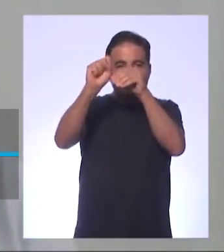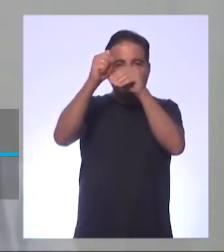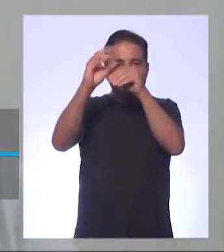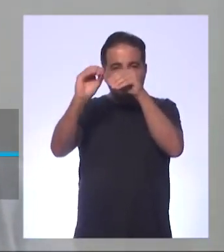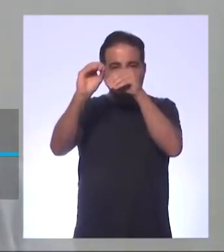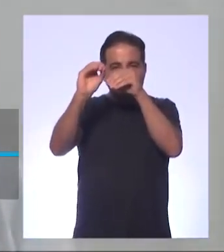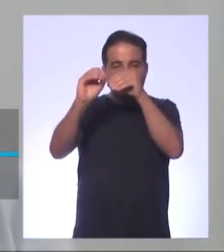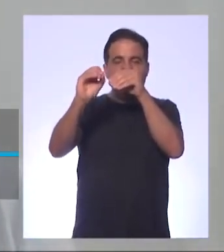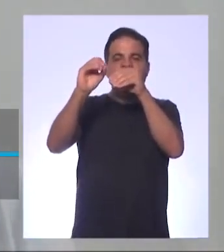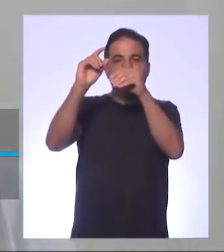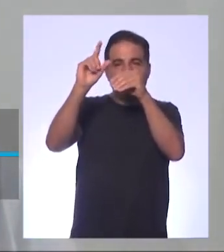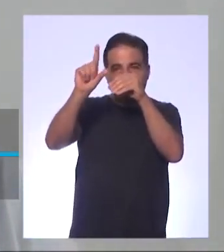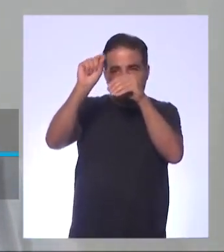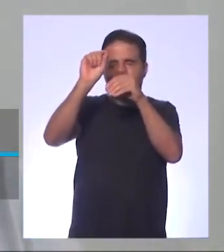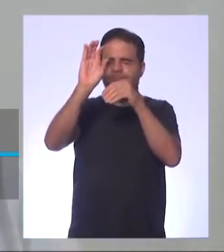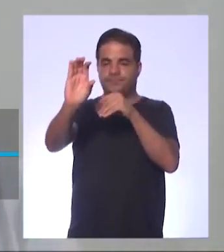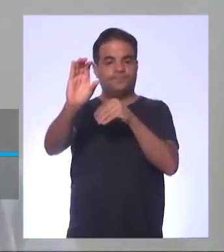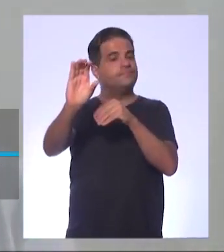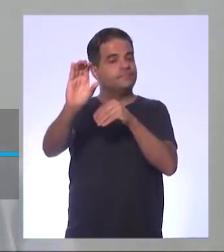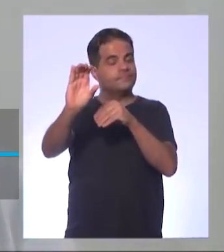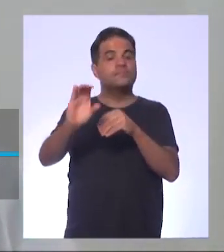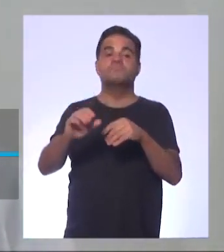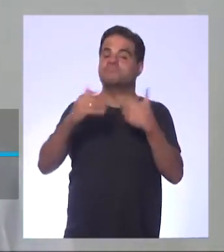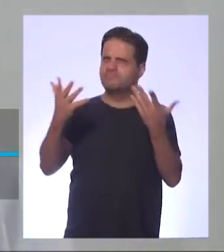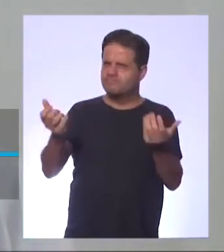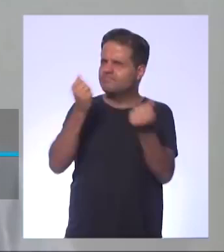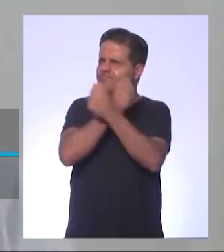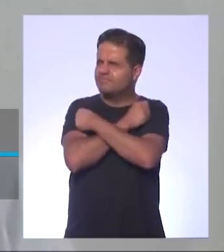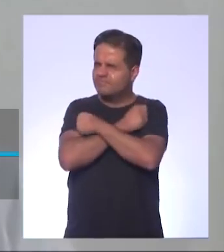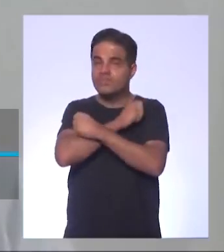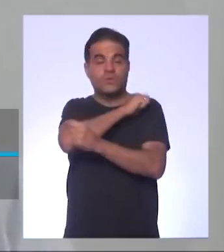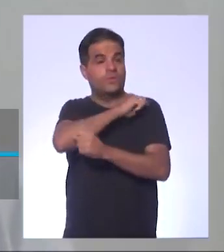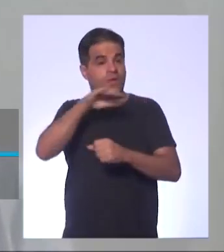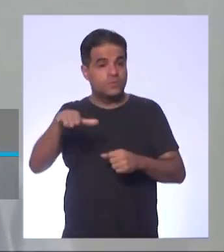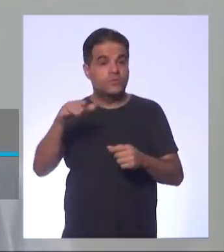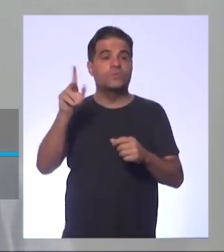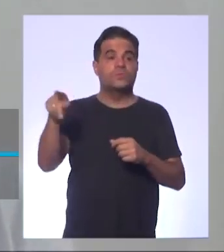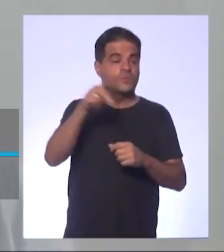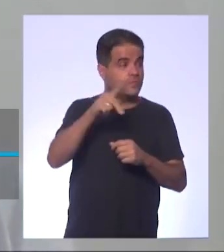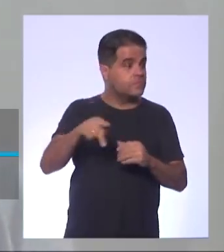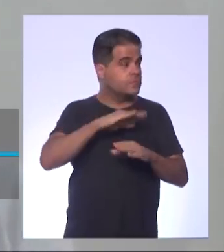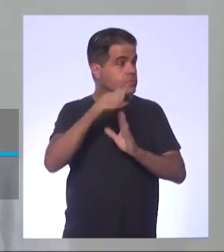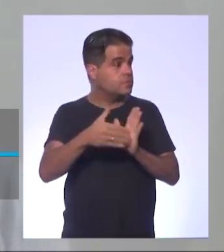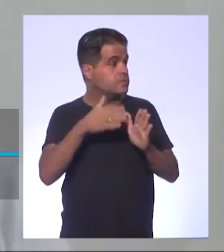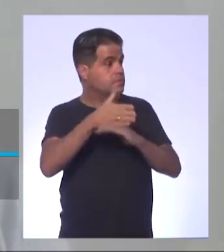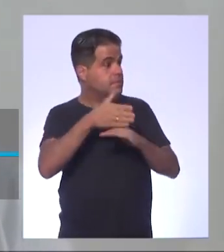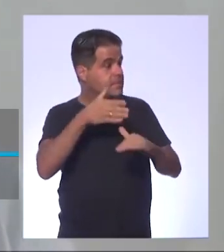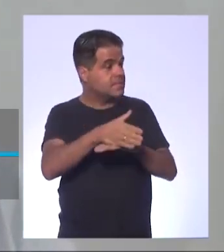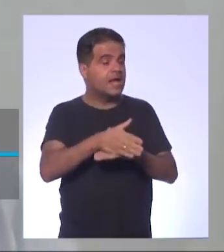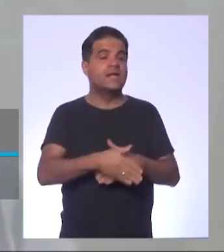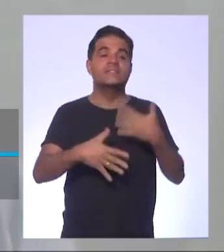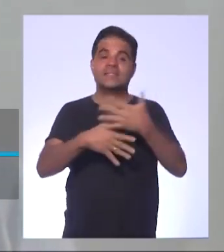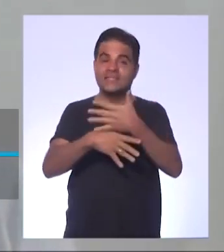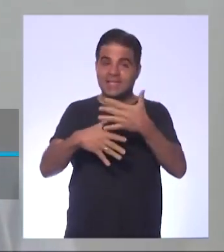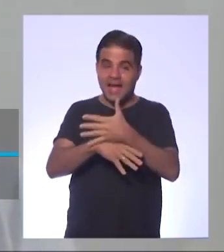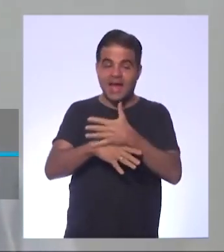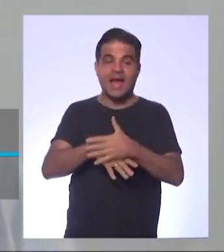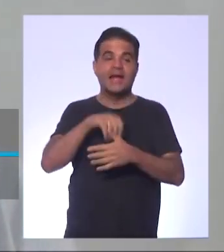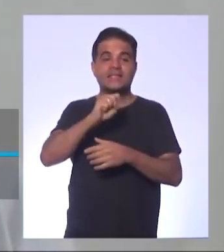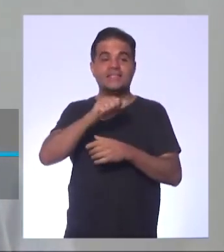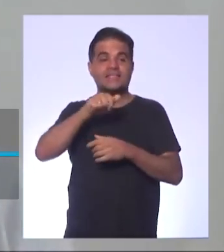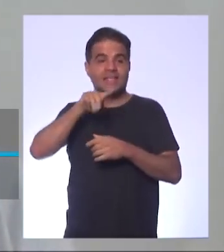a alternativa C. Então, vai um abraço para os alunos e professores que estão participando lá da cidade de Salto